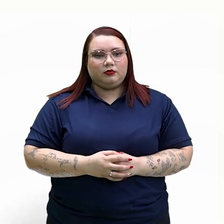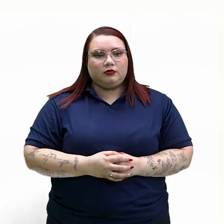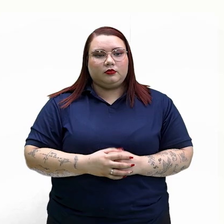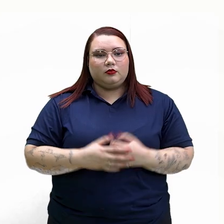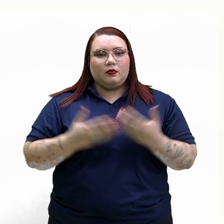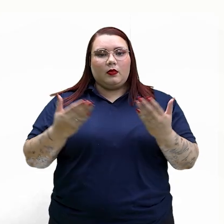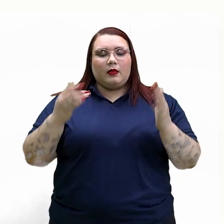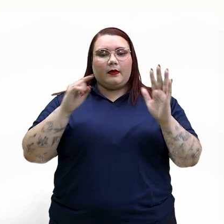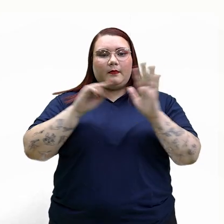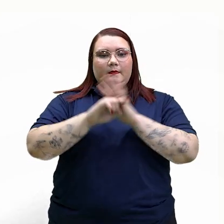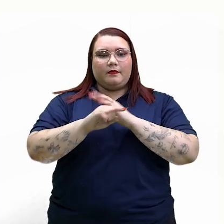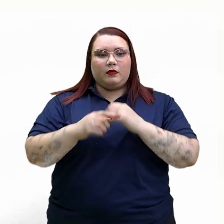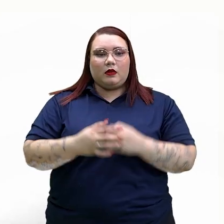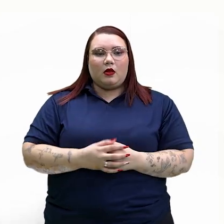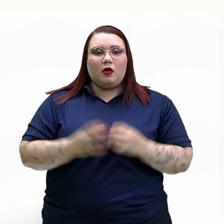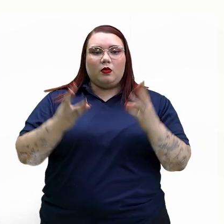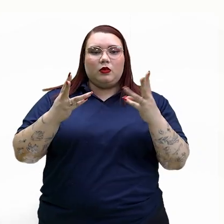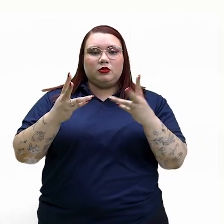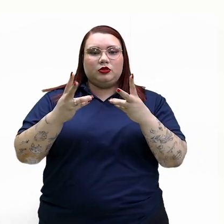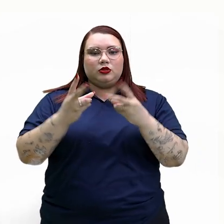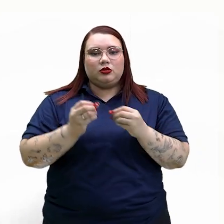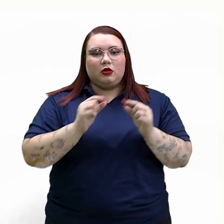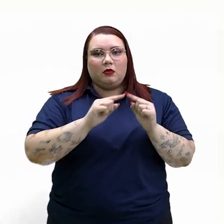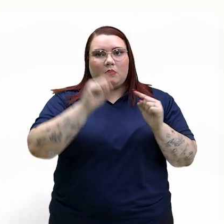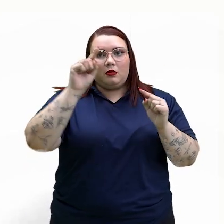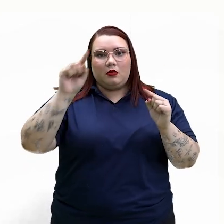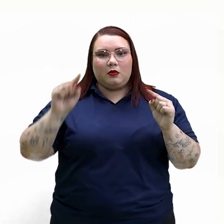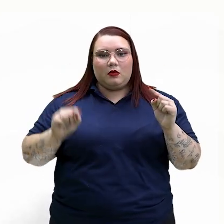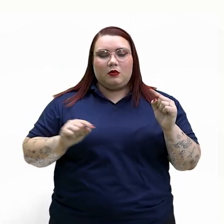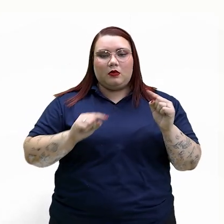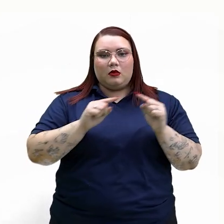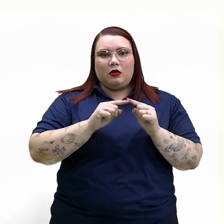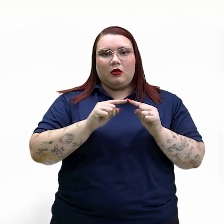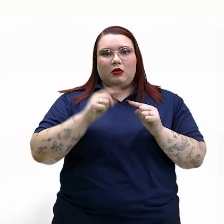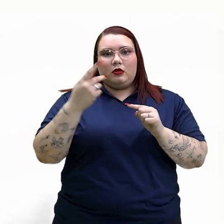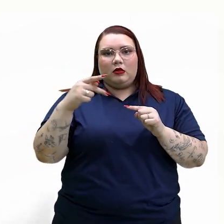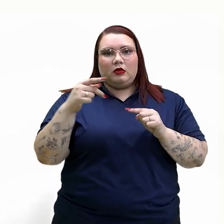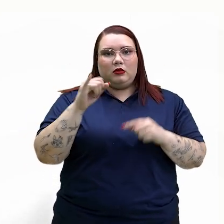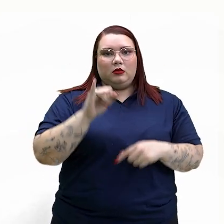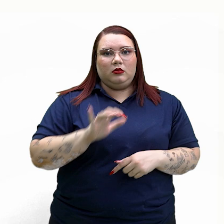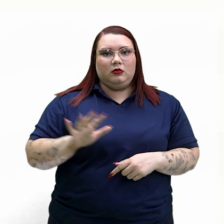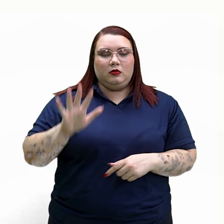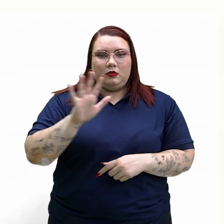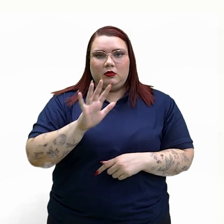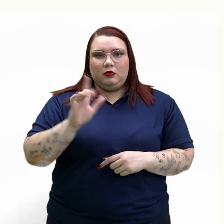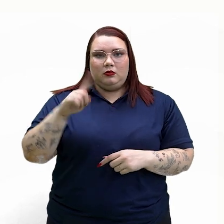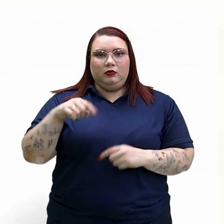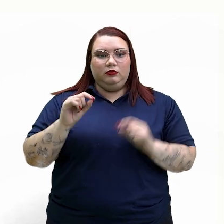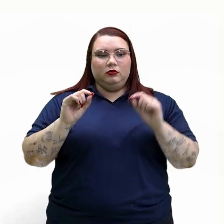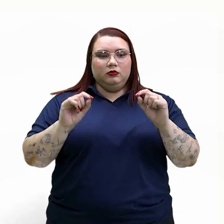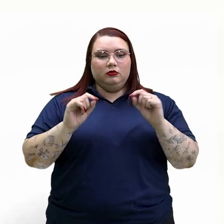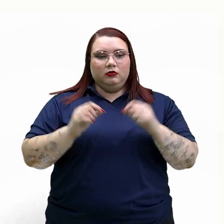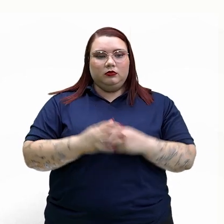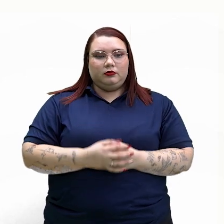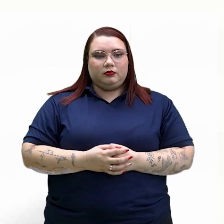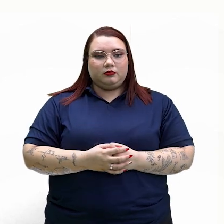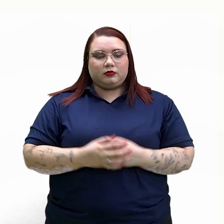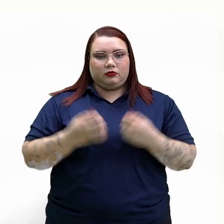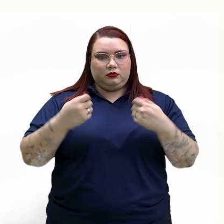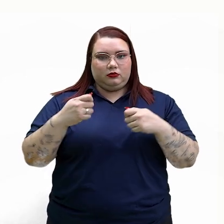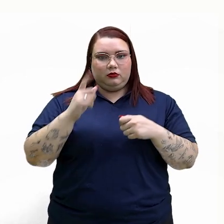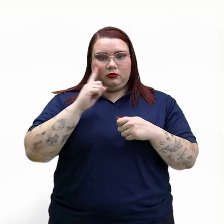aí ele pergunta: o número de lados dessa escultura é... Então, tenho que voltar lá no